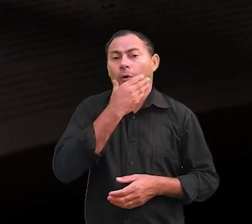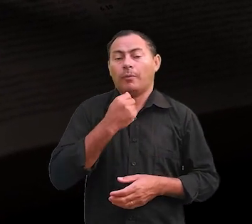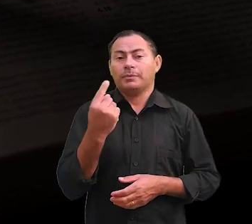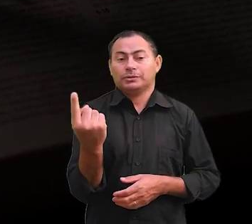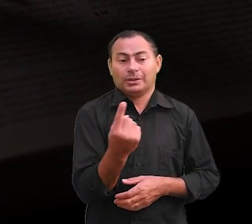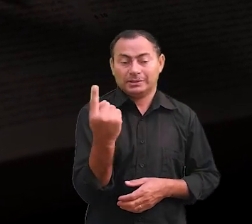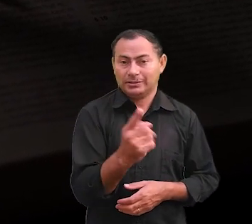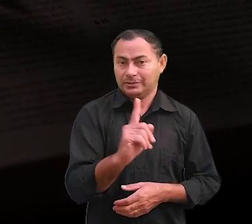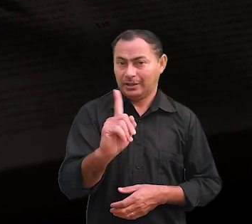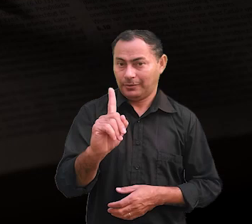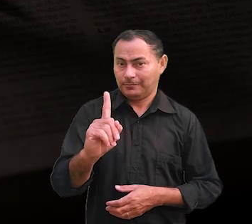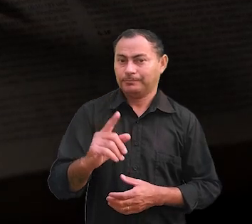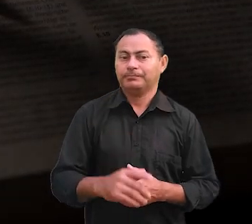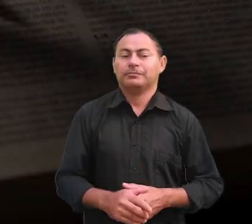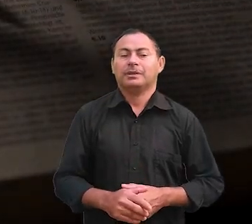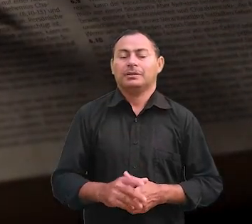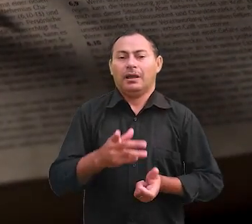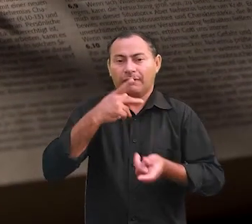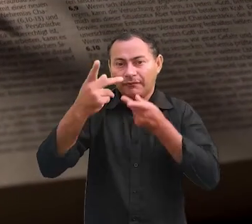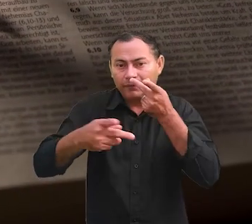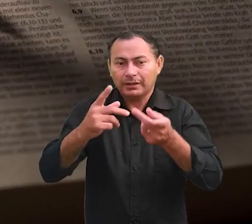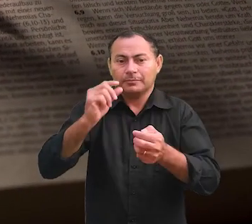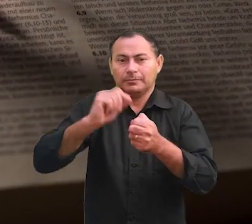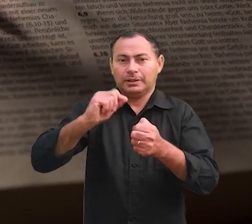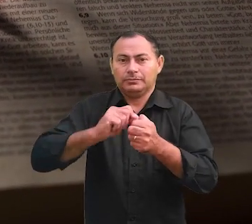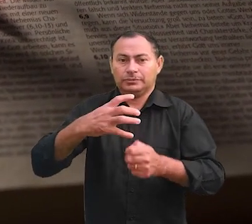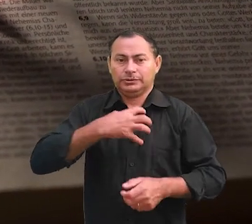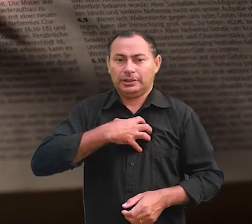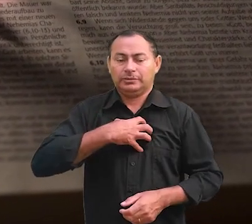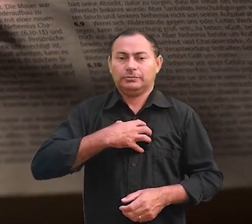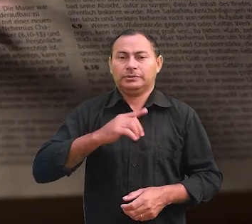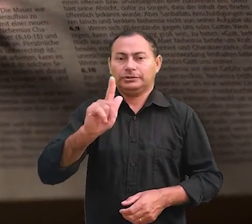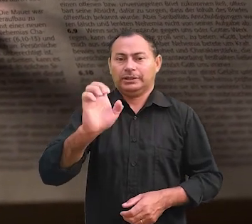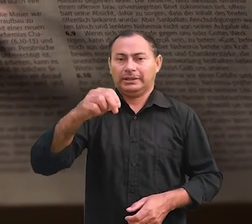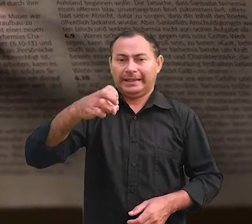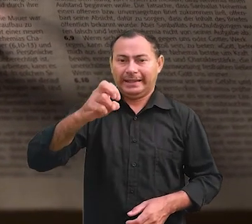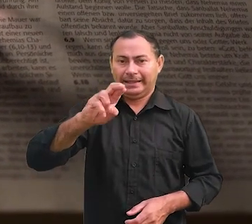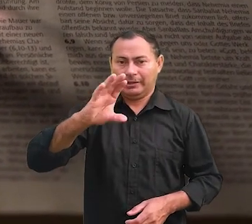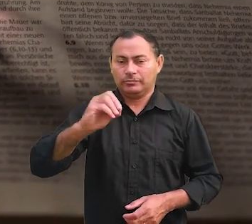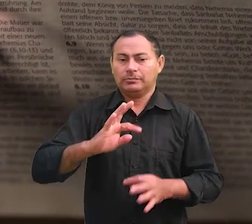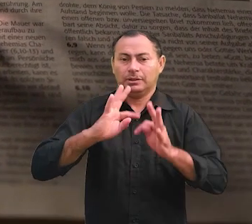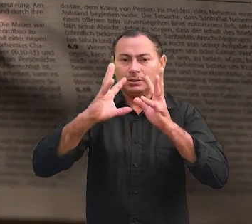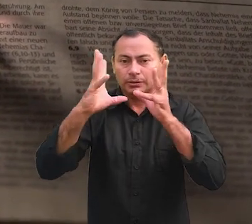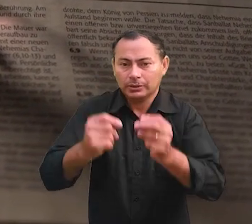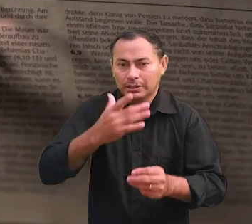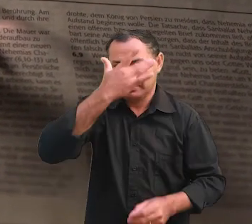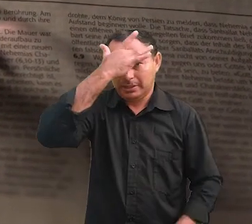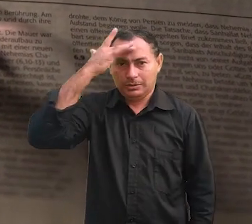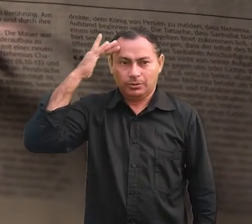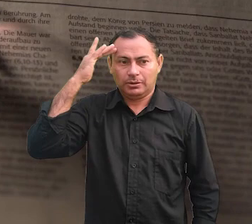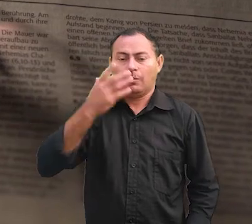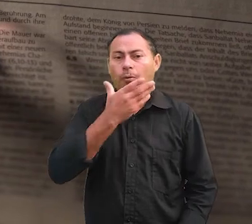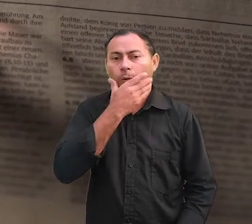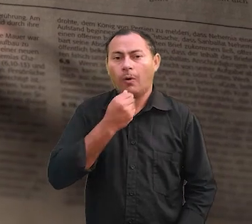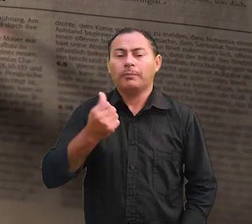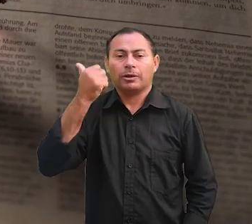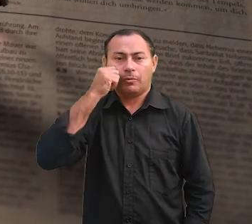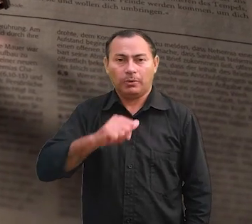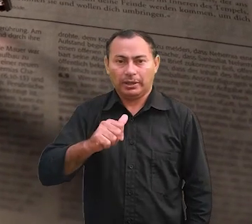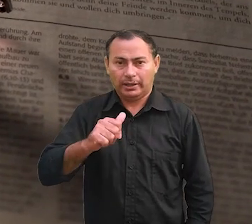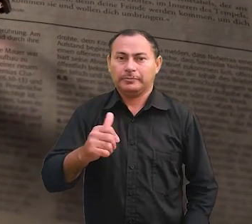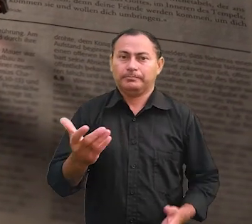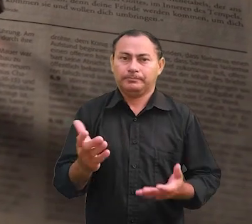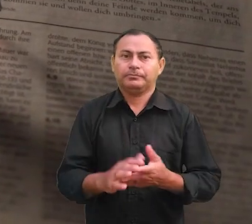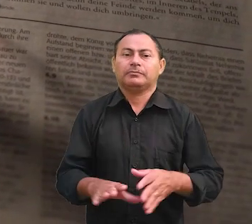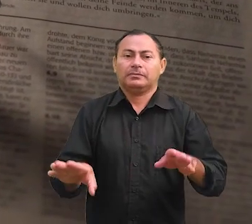o homem esteja só essa afirmação foi feita de um modo genérico referindo-se a todo ser humano tanto